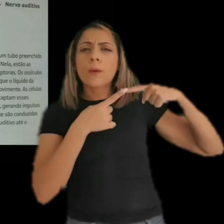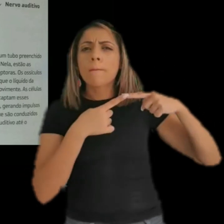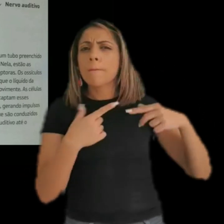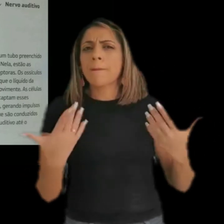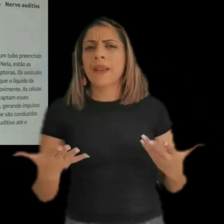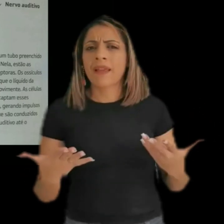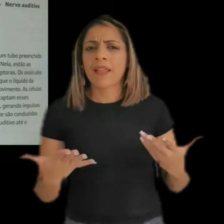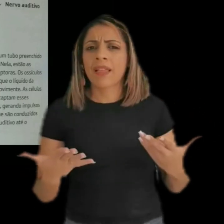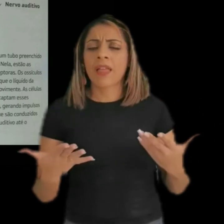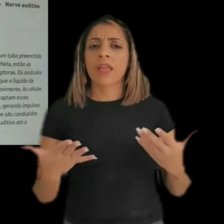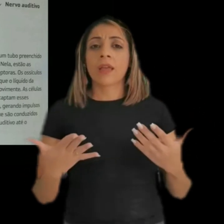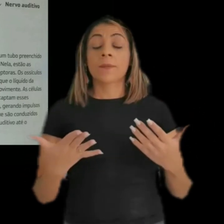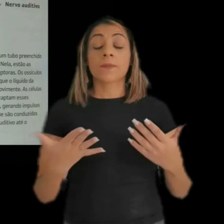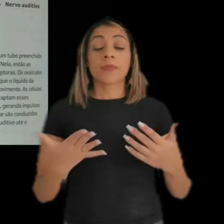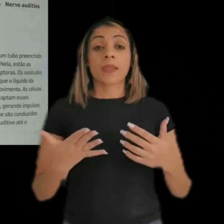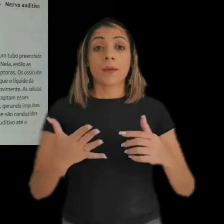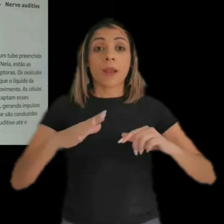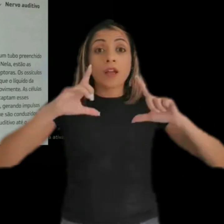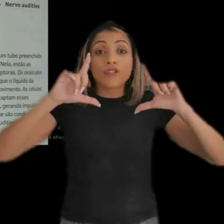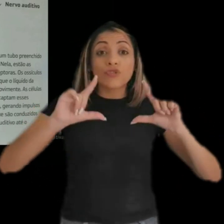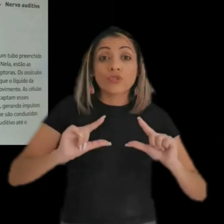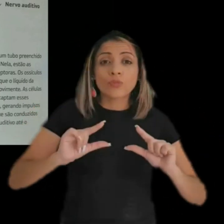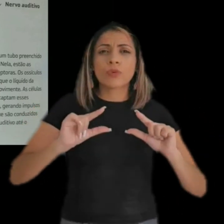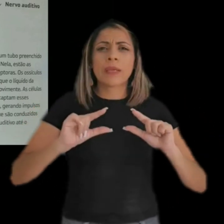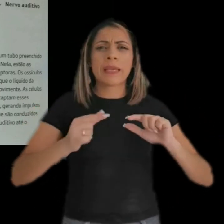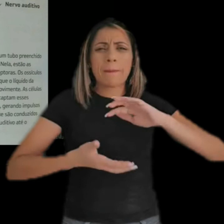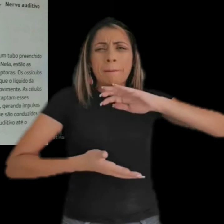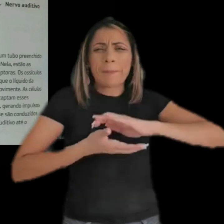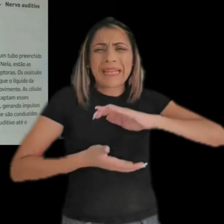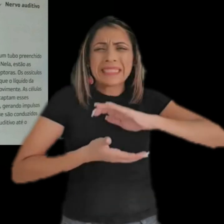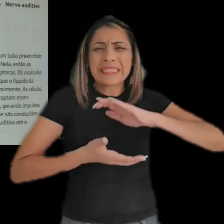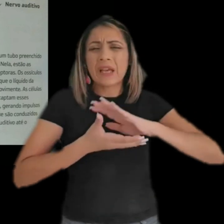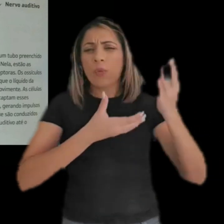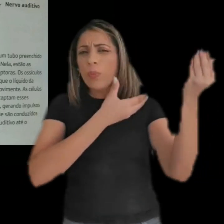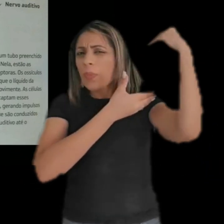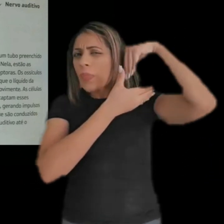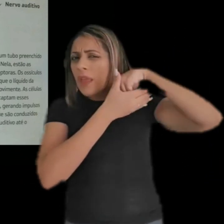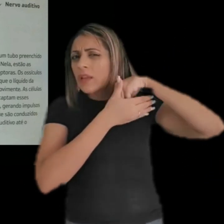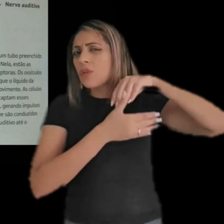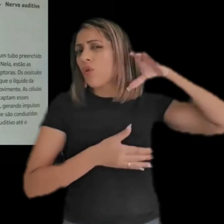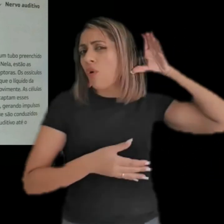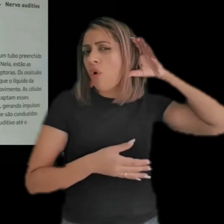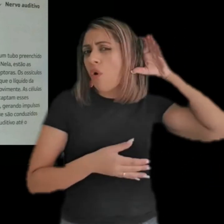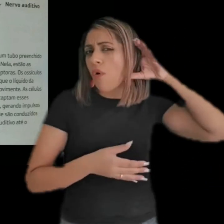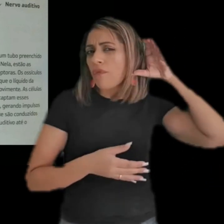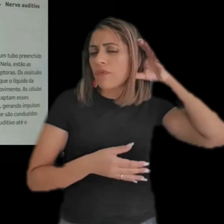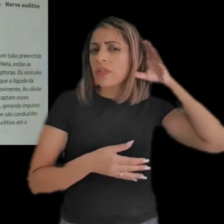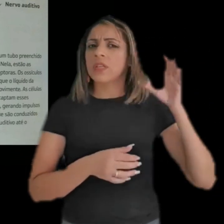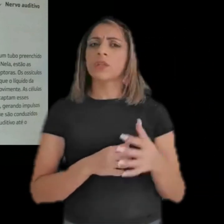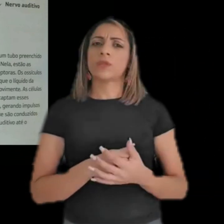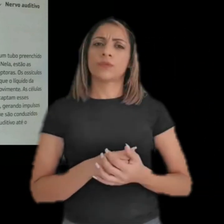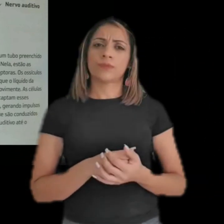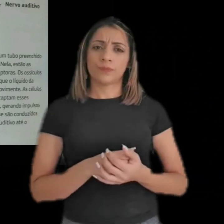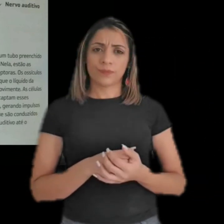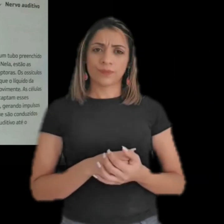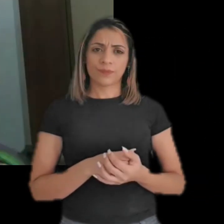pressão aqui dentro do ouvido, tá? Então ela atua aí diminuindo a pressão que possa aumentar demais dentro do ouvido,